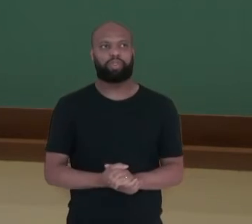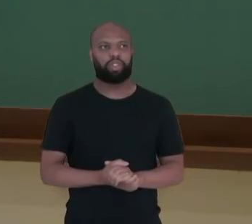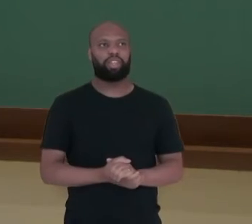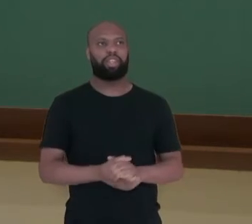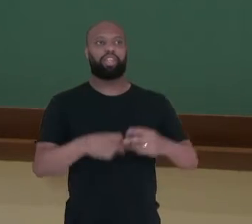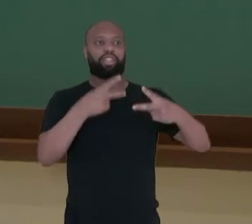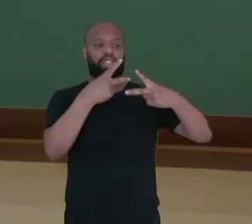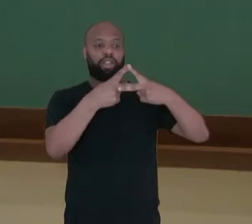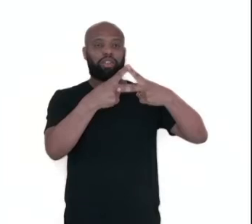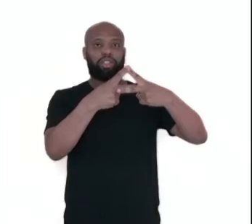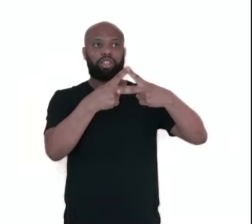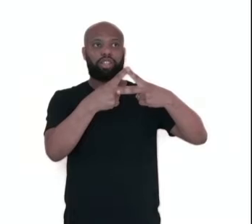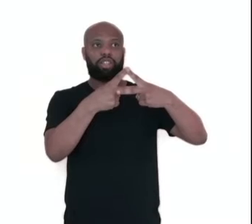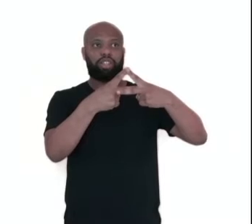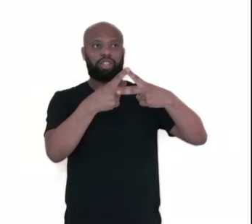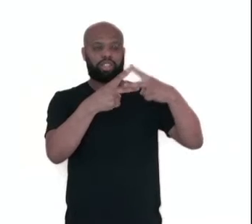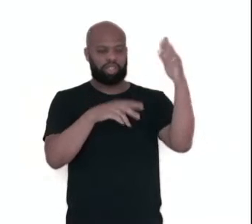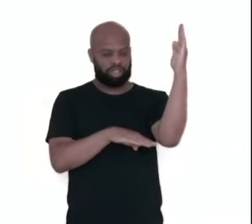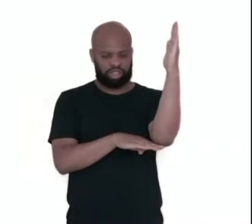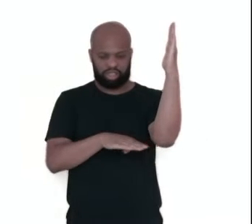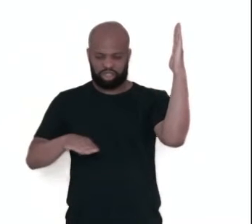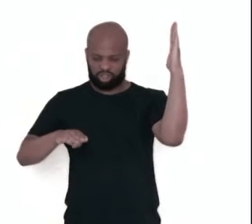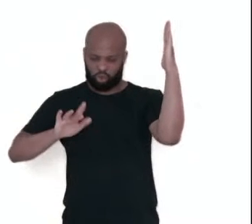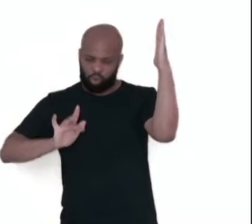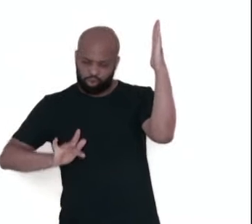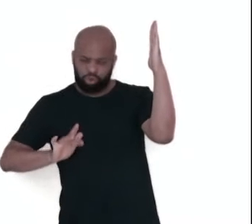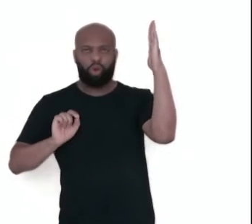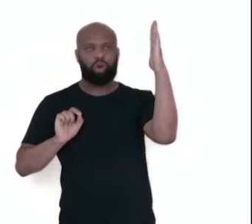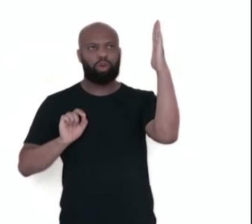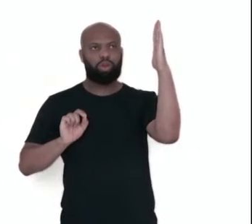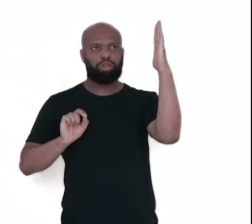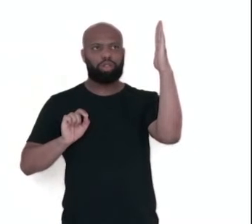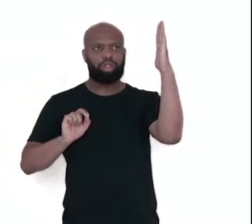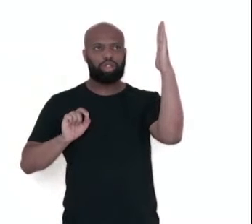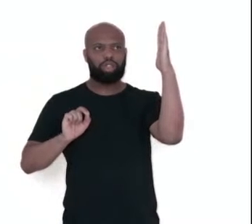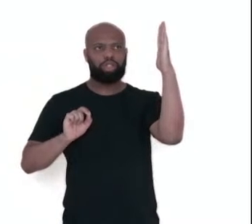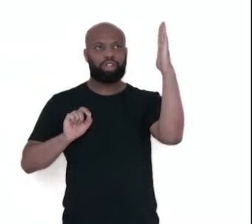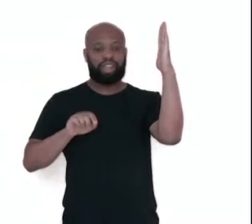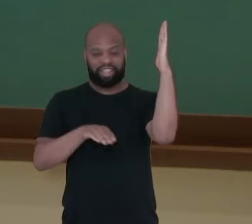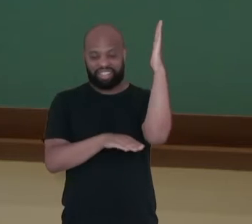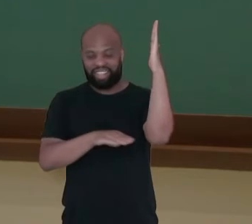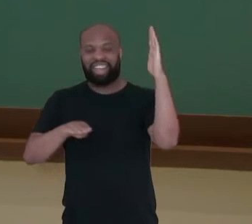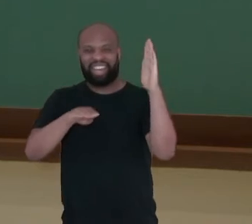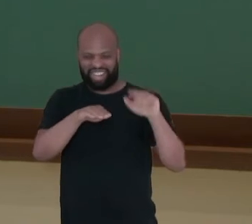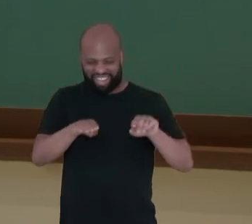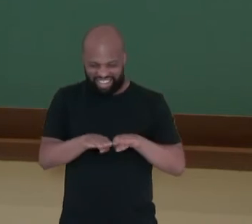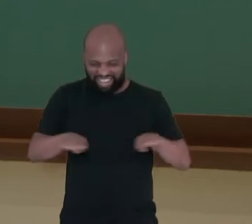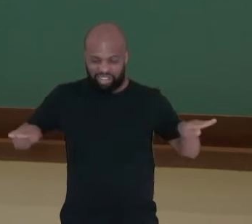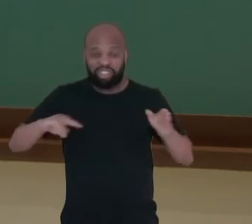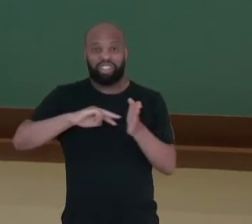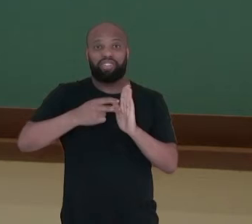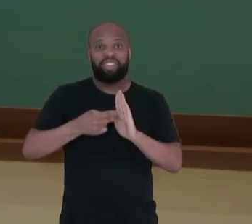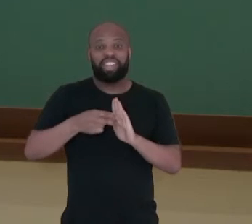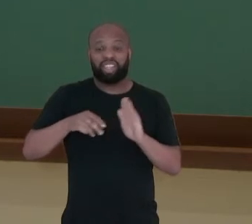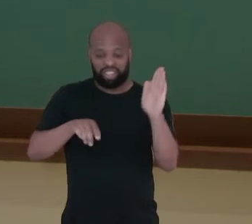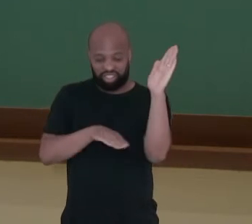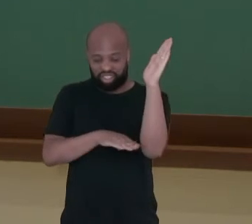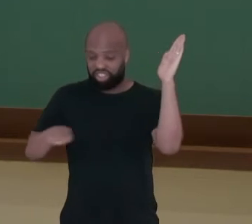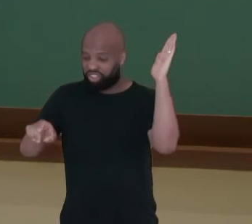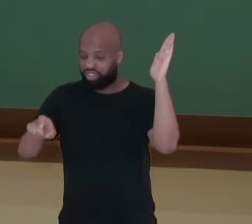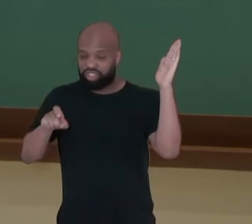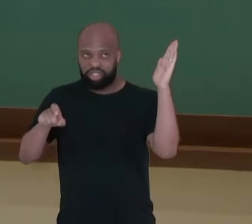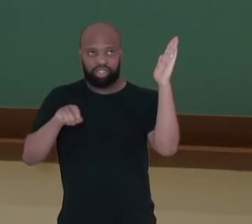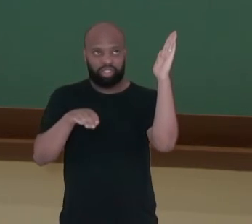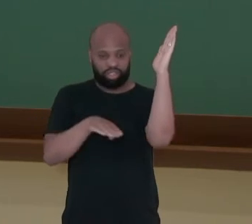o delta? Cortou o eixo x, por isso que tem esse risquinho aqui, ó, em todas. É o eixo x, eu preciso saber, né? Então, o